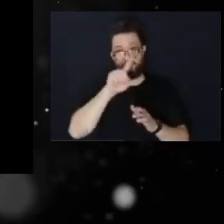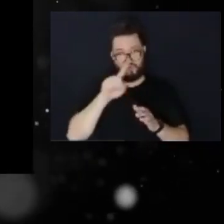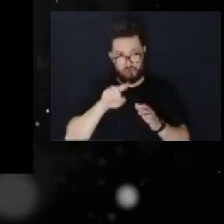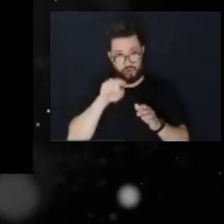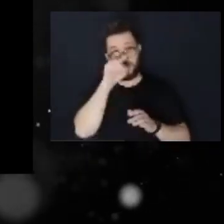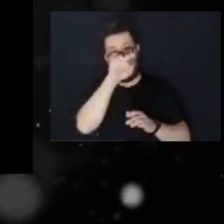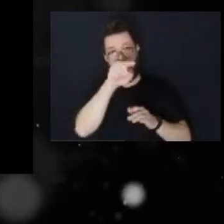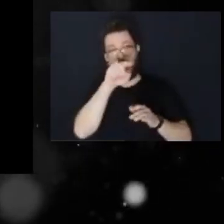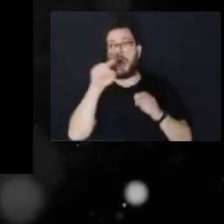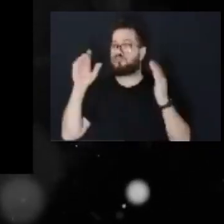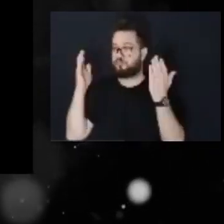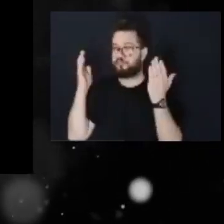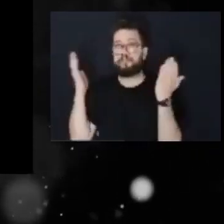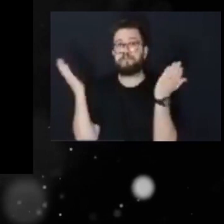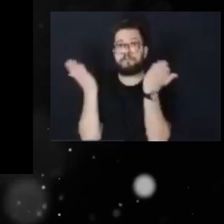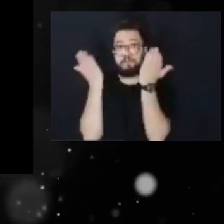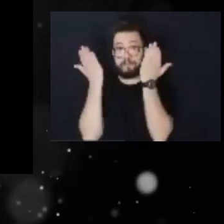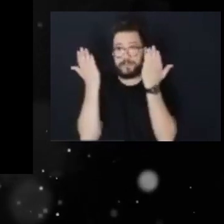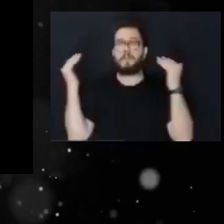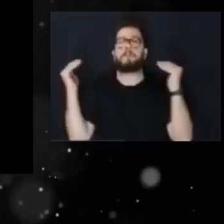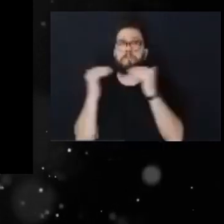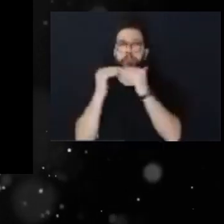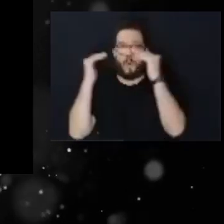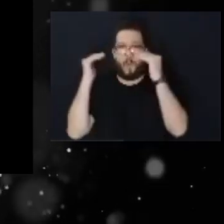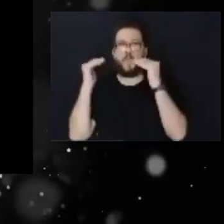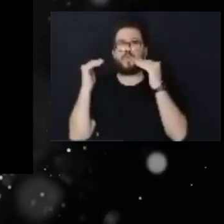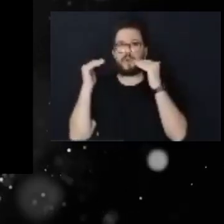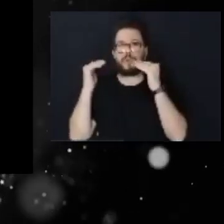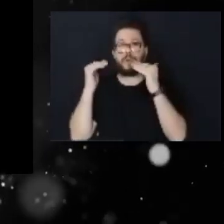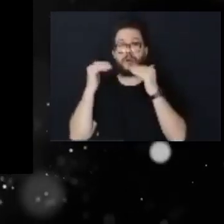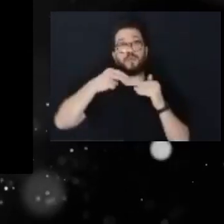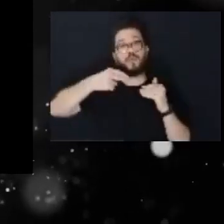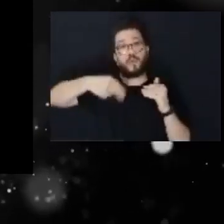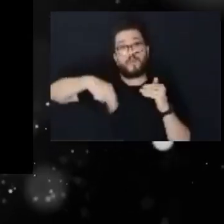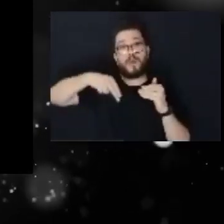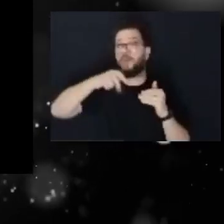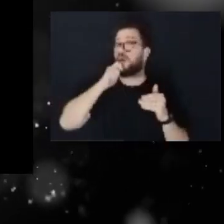da variante P1 em novembro, né? Então,